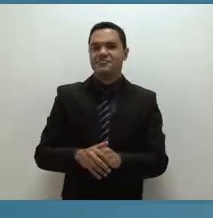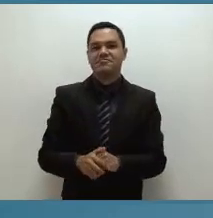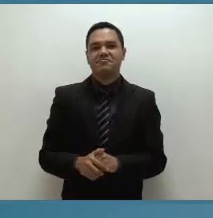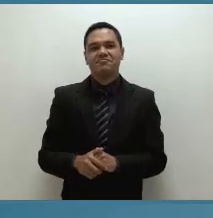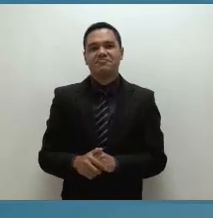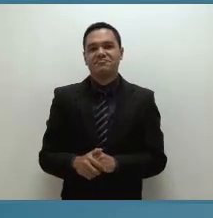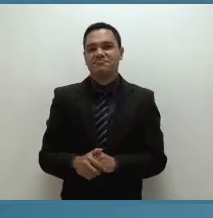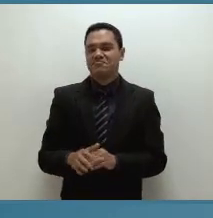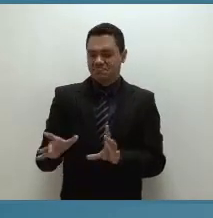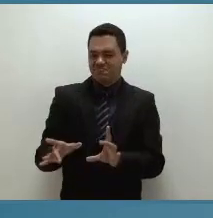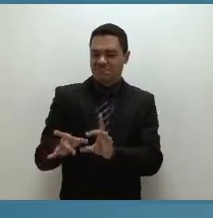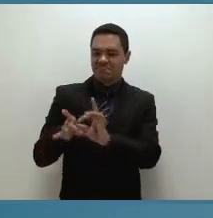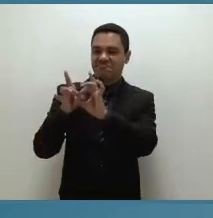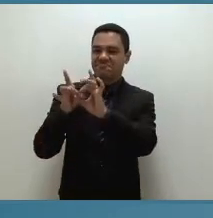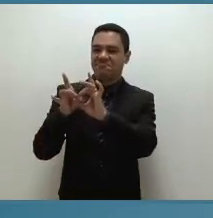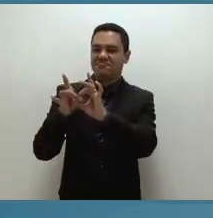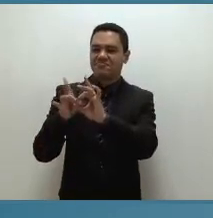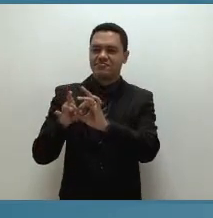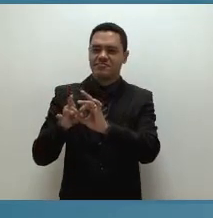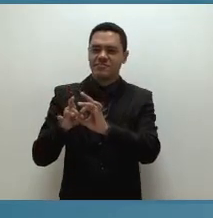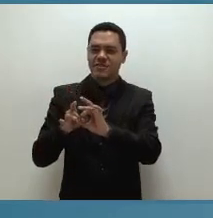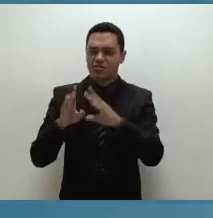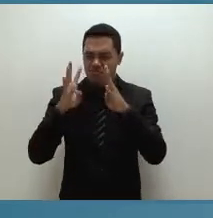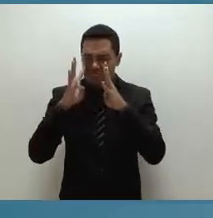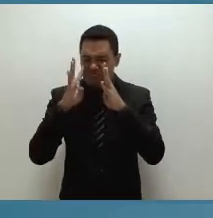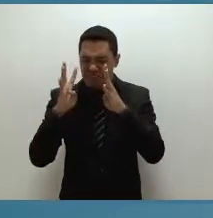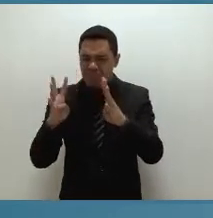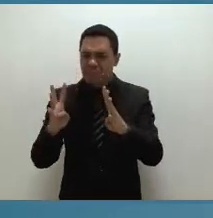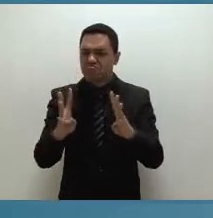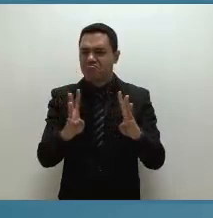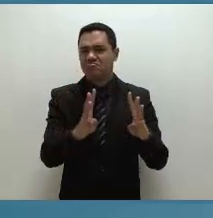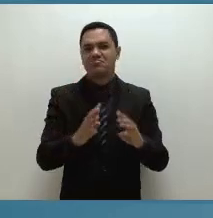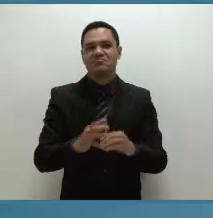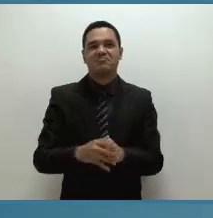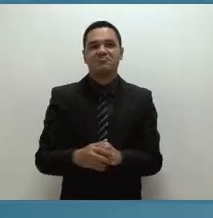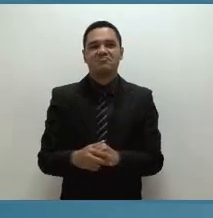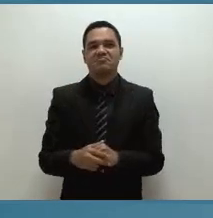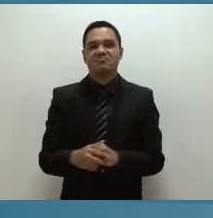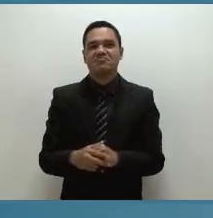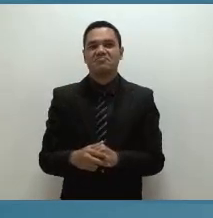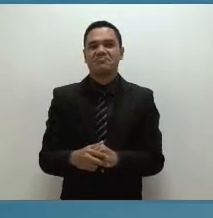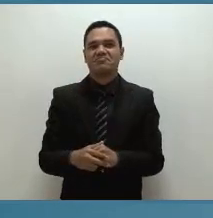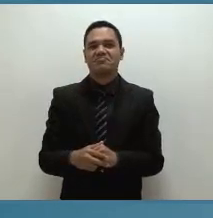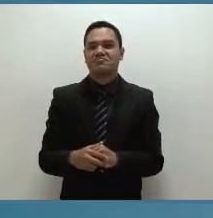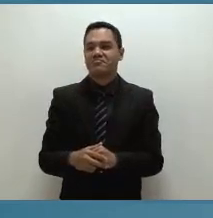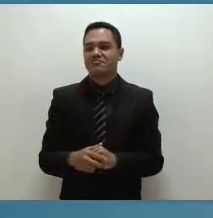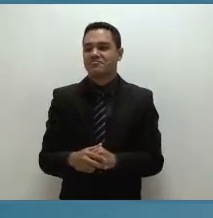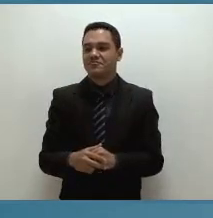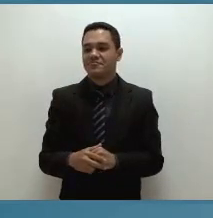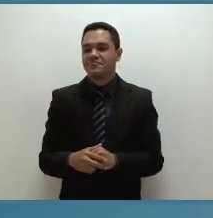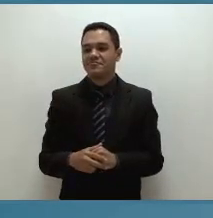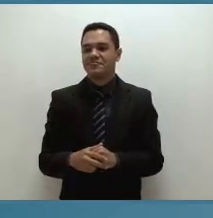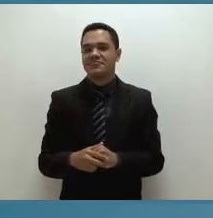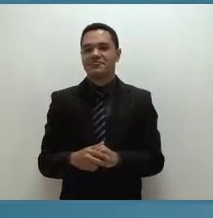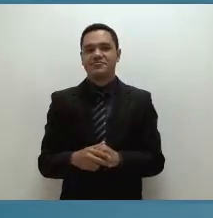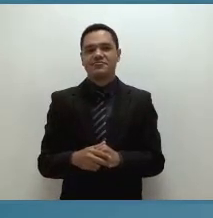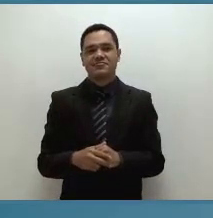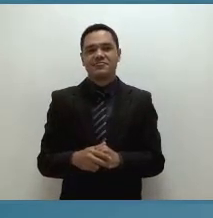conciliador, um perfil que escuta, um perfil que ao mesmo tempo